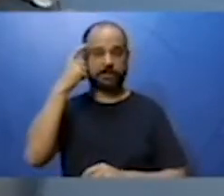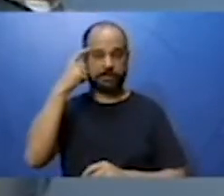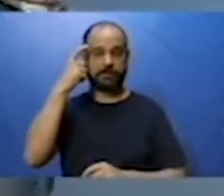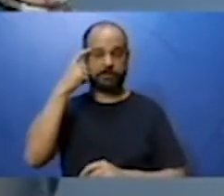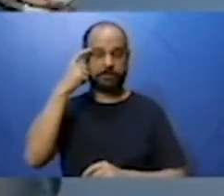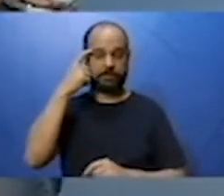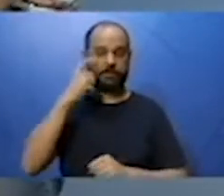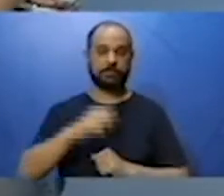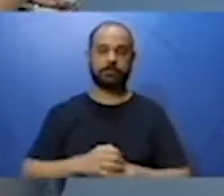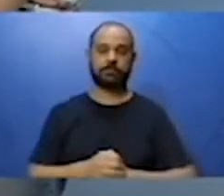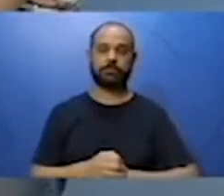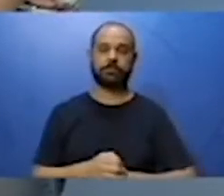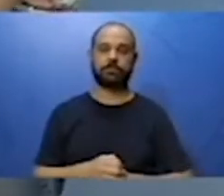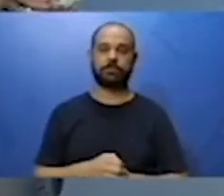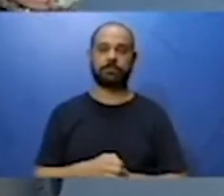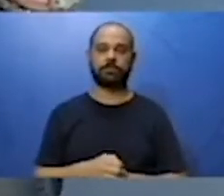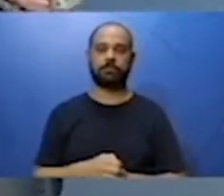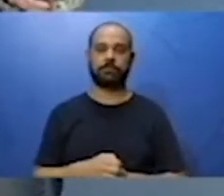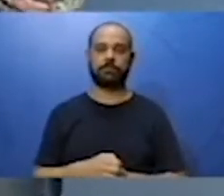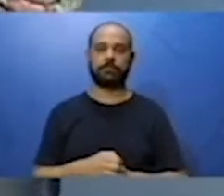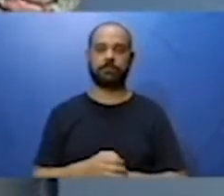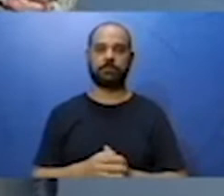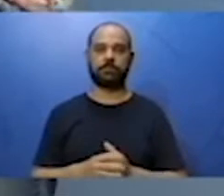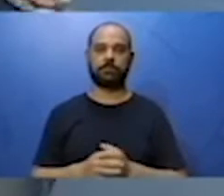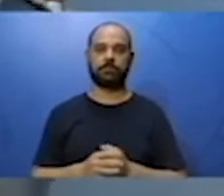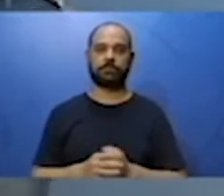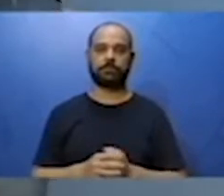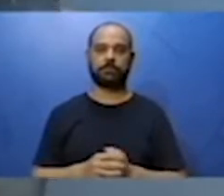intencionalmente. E